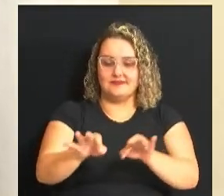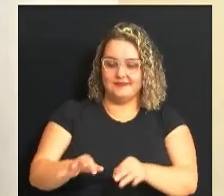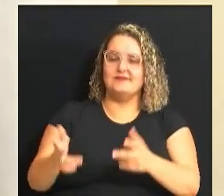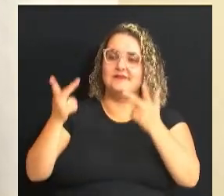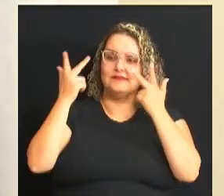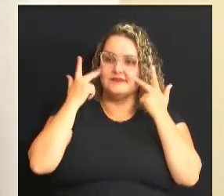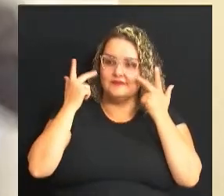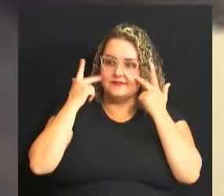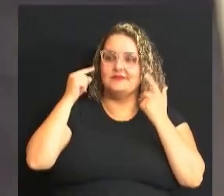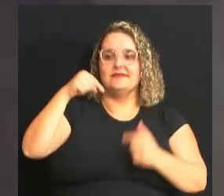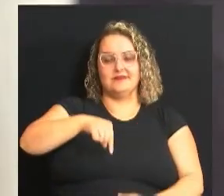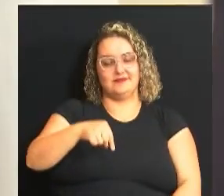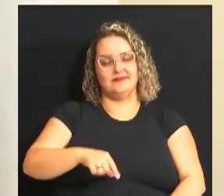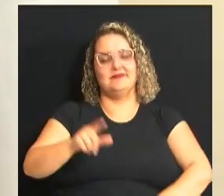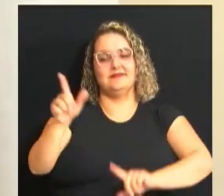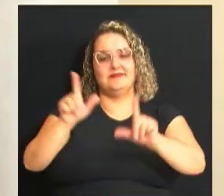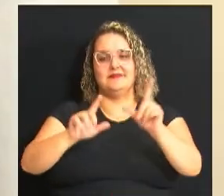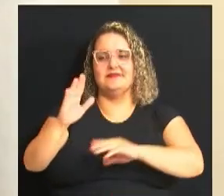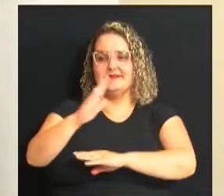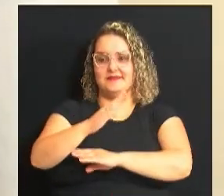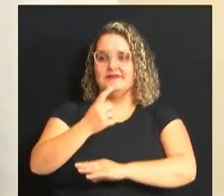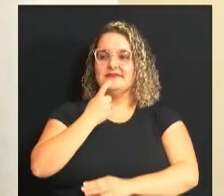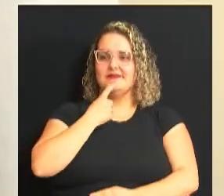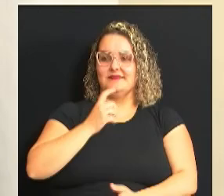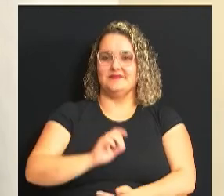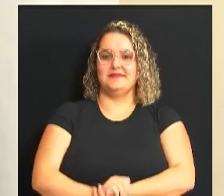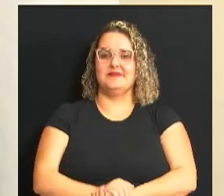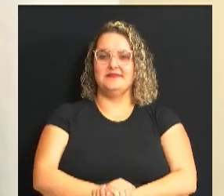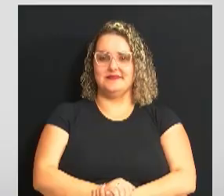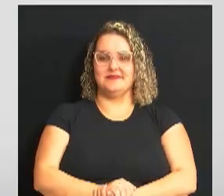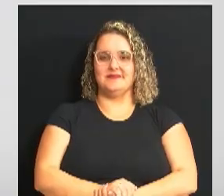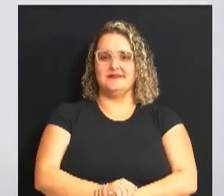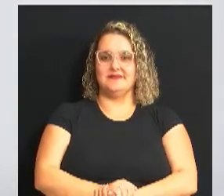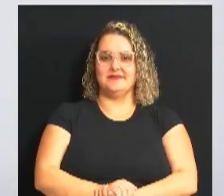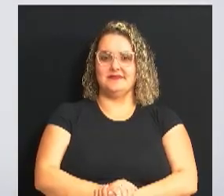normal aqui da TV Câmara Campinas.